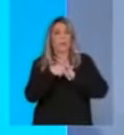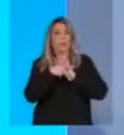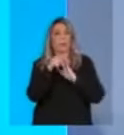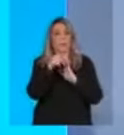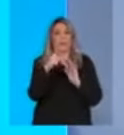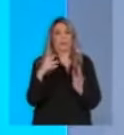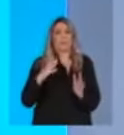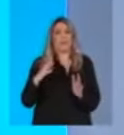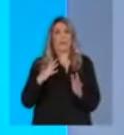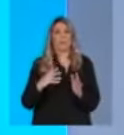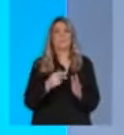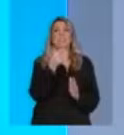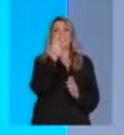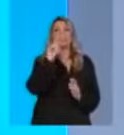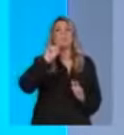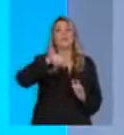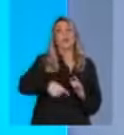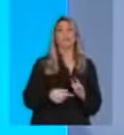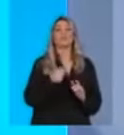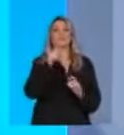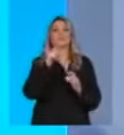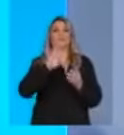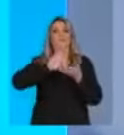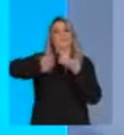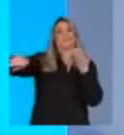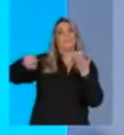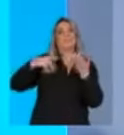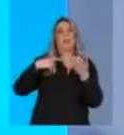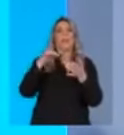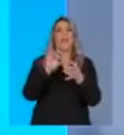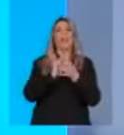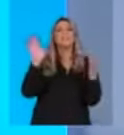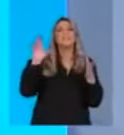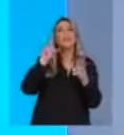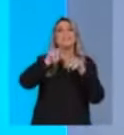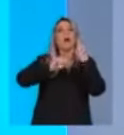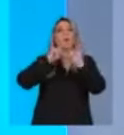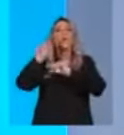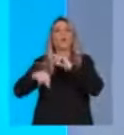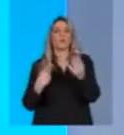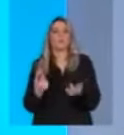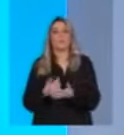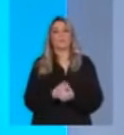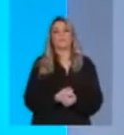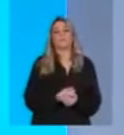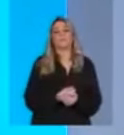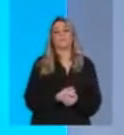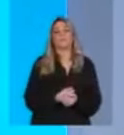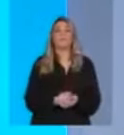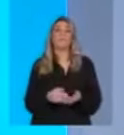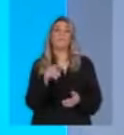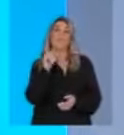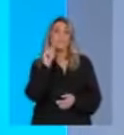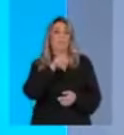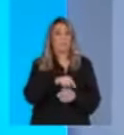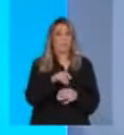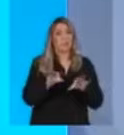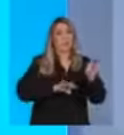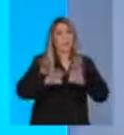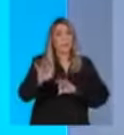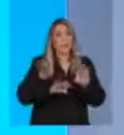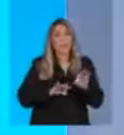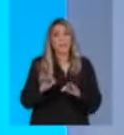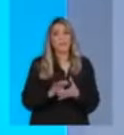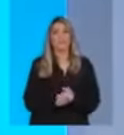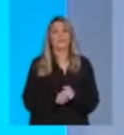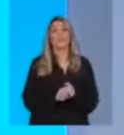custou 7 milhões com dispensa de licitação que aliás é uma prática dessa prefeitura Principalmente nos últimos anos e este planejamento que